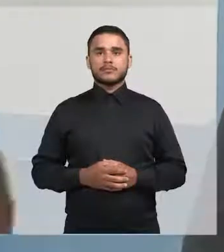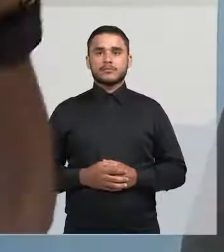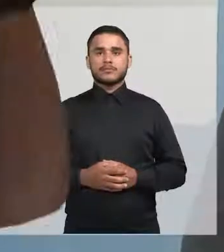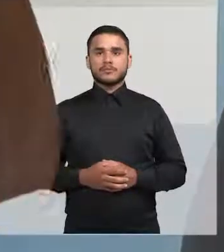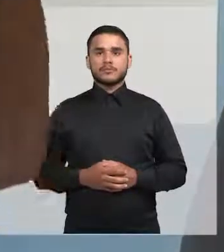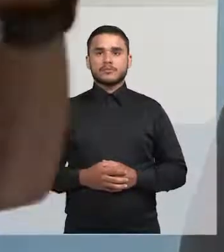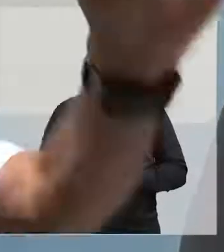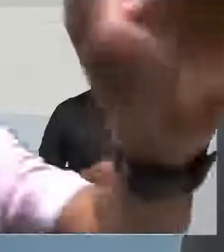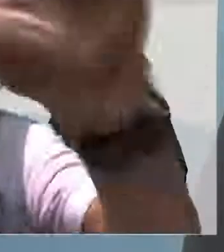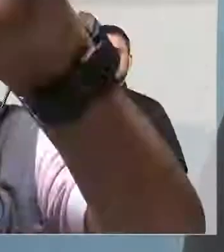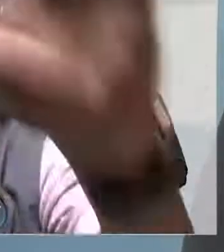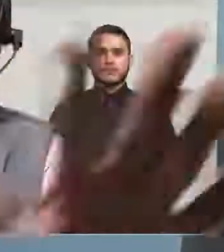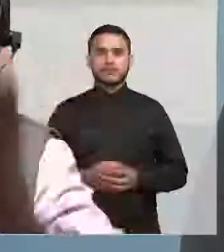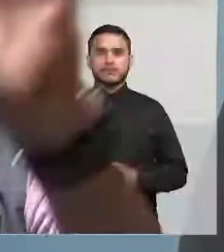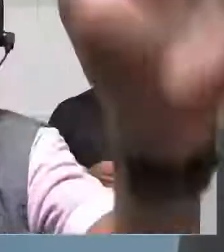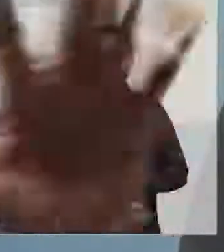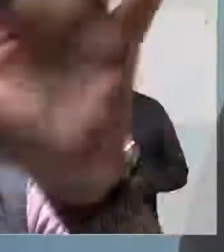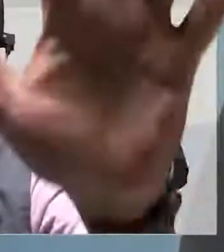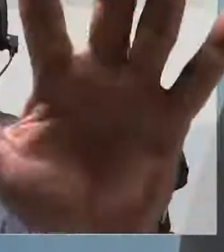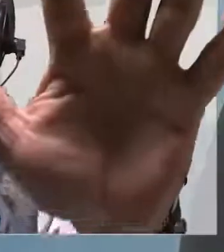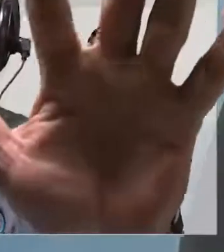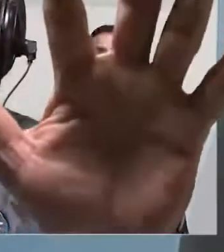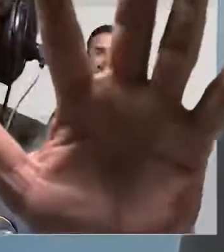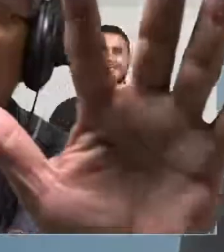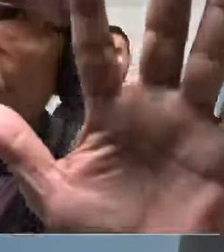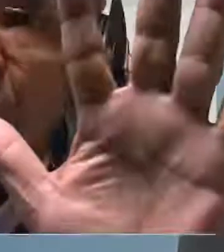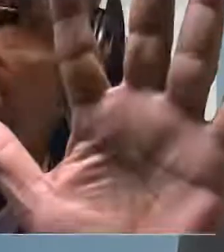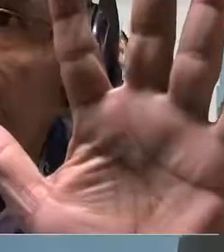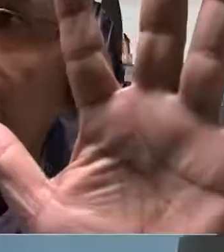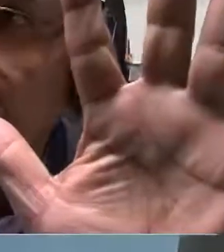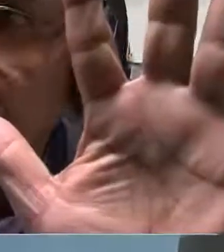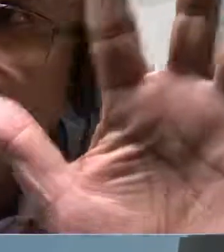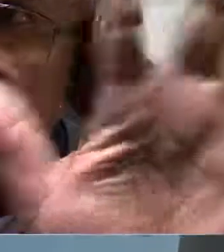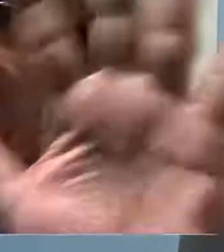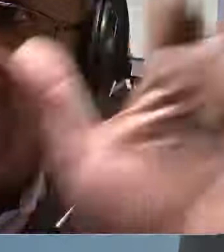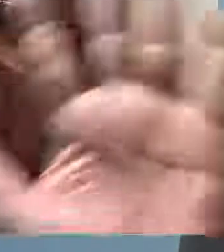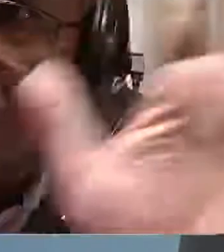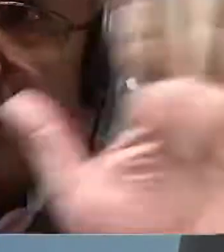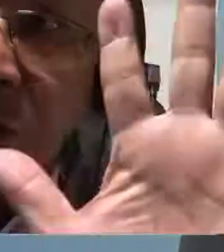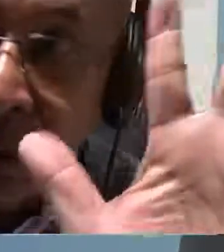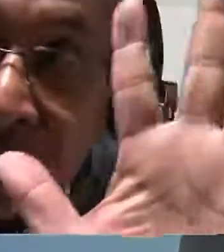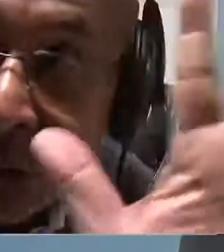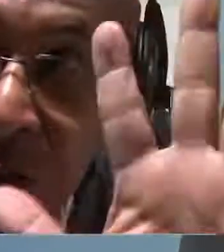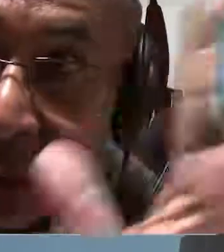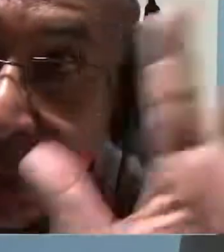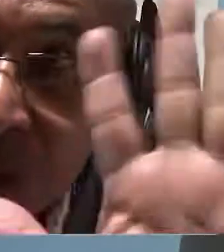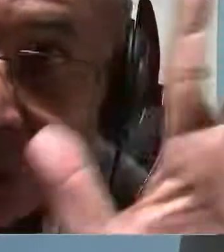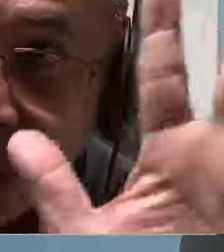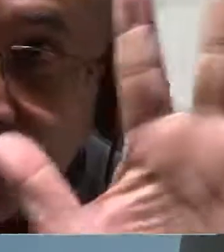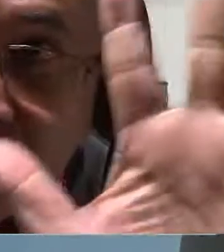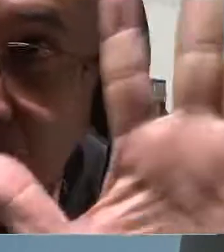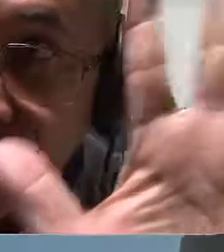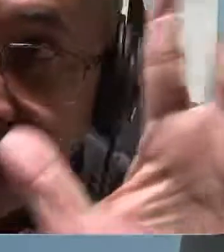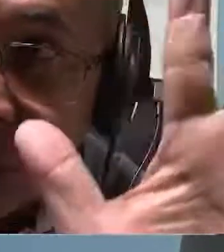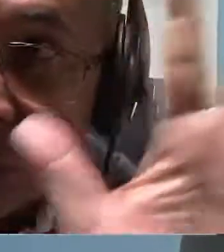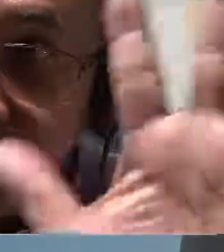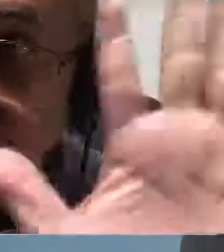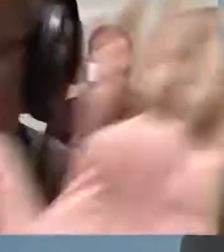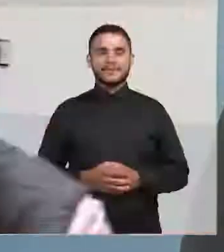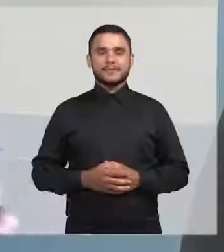governo do presidente eleito Jair Bolsonaro. Até agora ele já indicou 4 ministros,